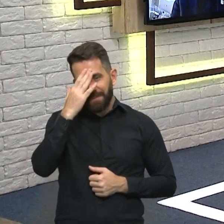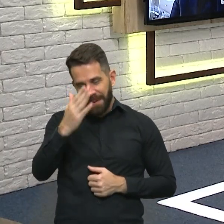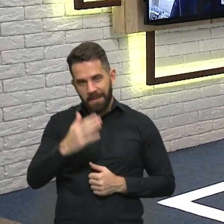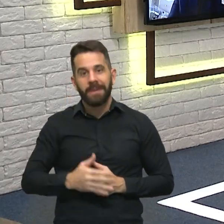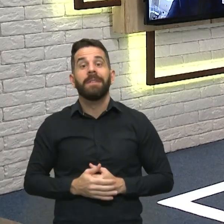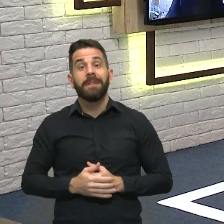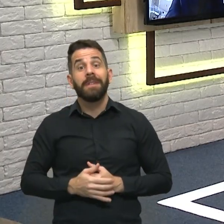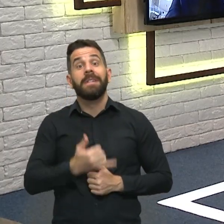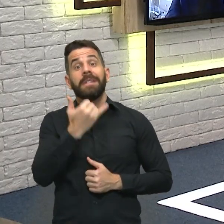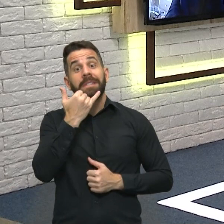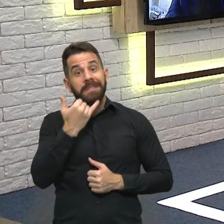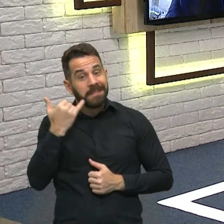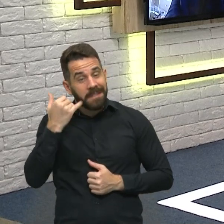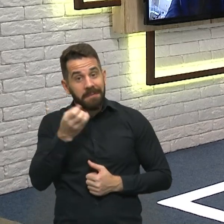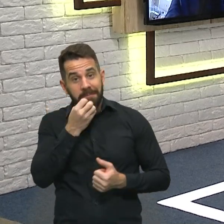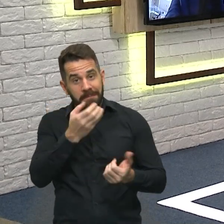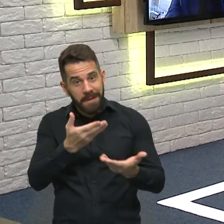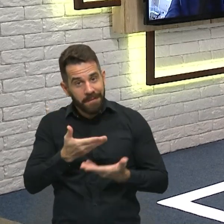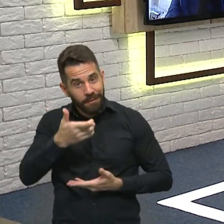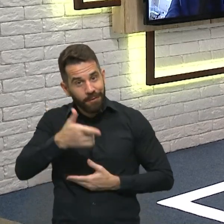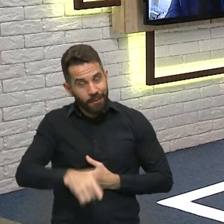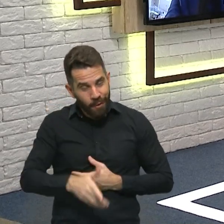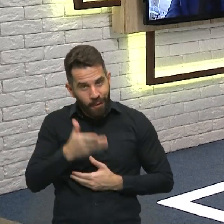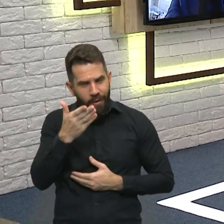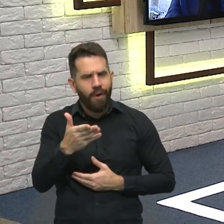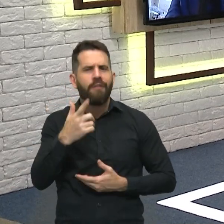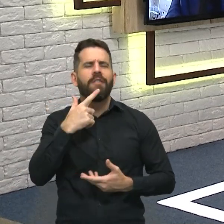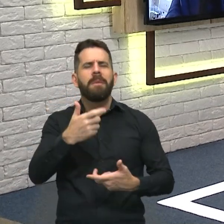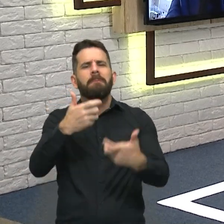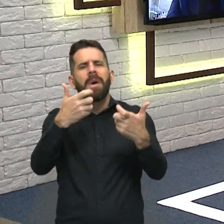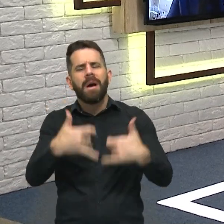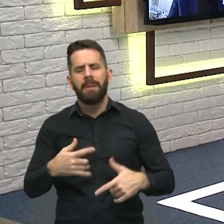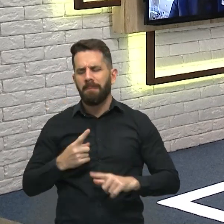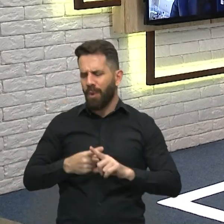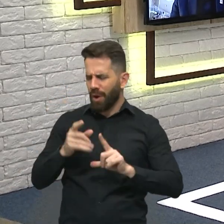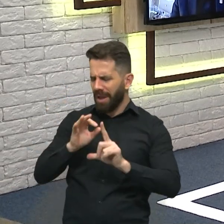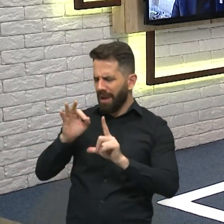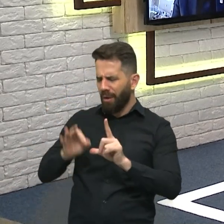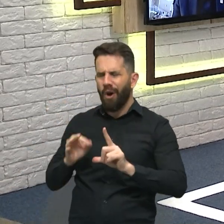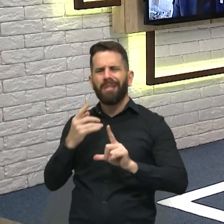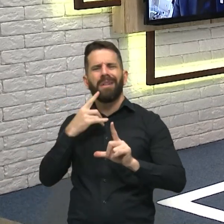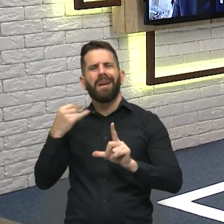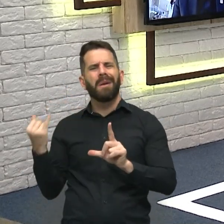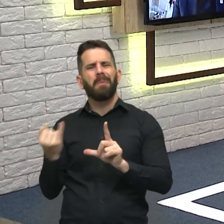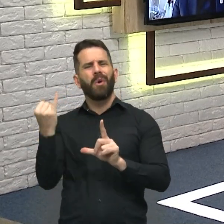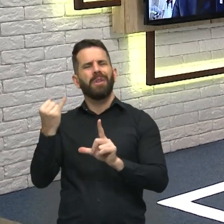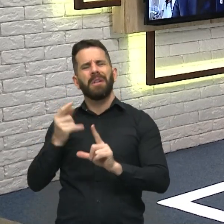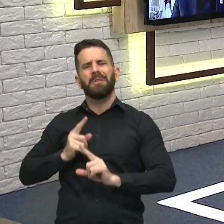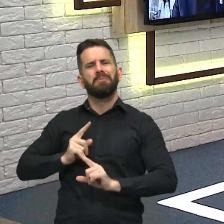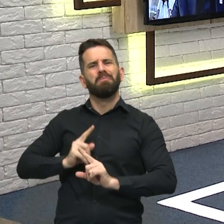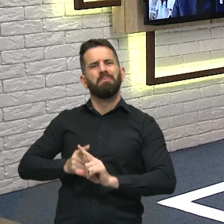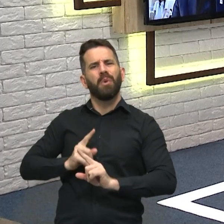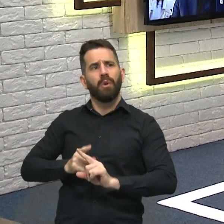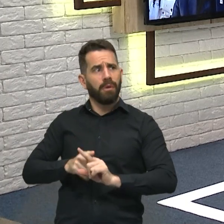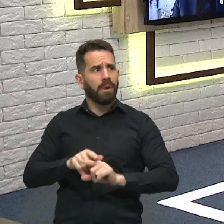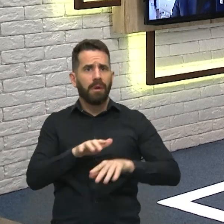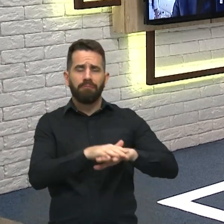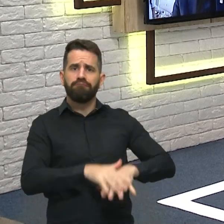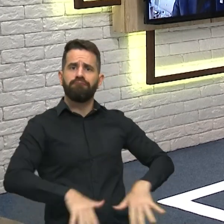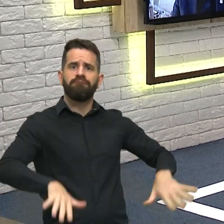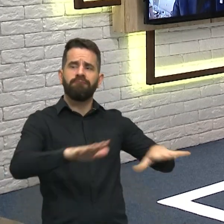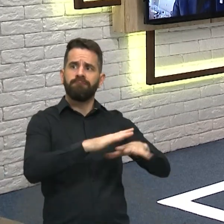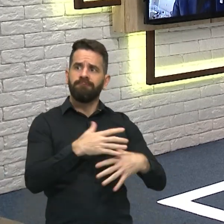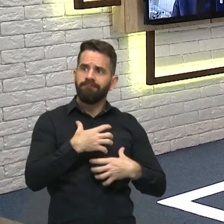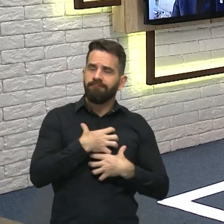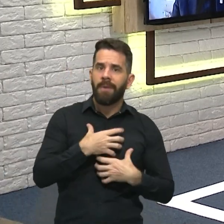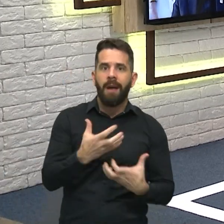seja muito bem-vindo também. Conta pra gente, por que é tão importante o sistema de cotas para essa população nossa que tem tanto